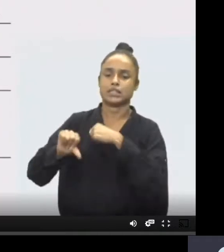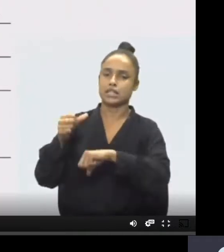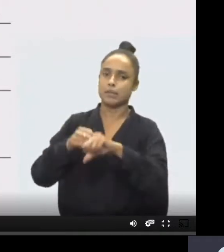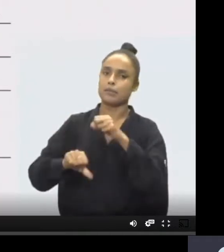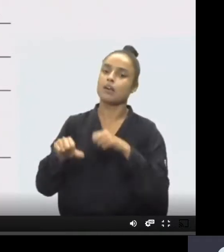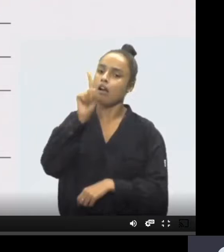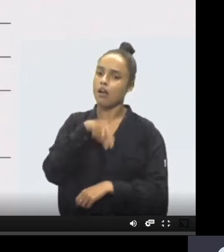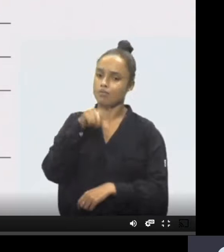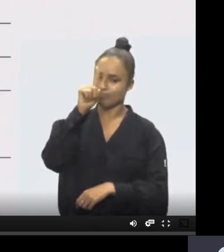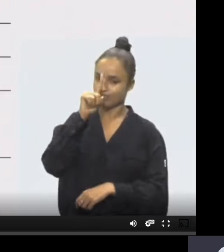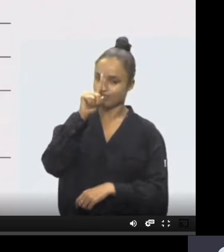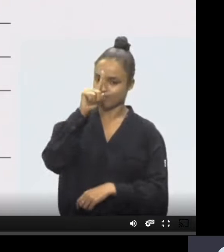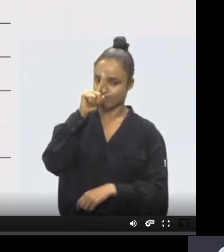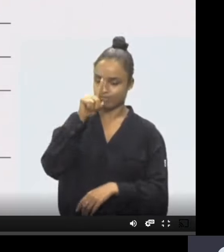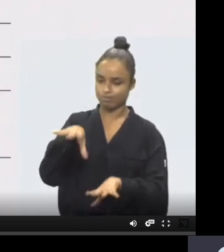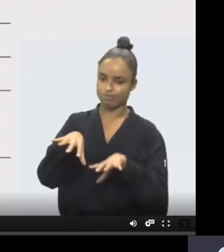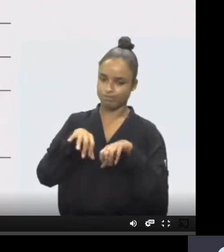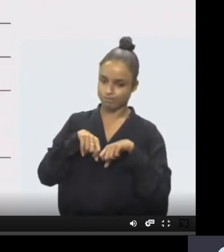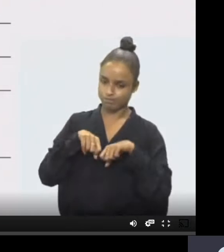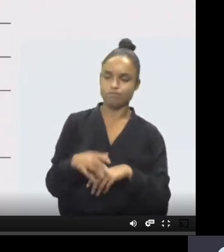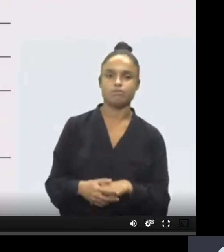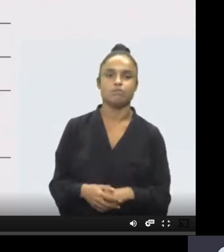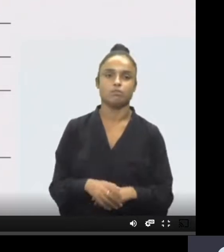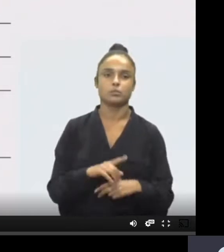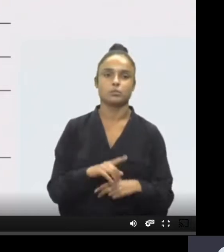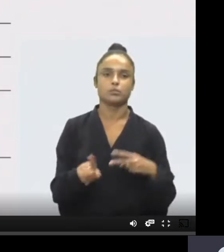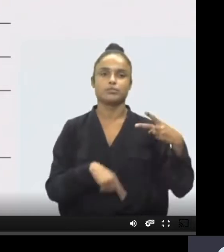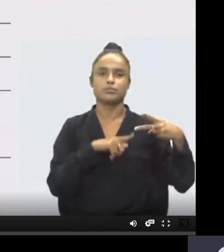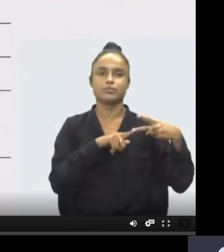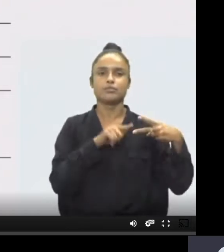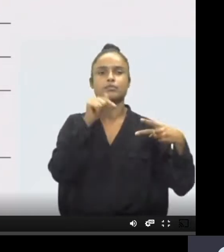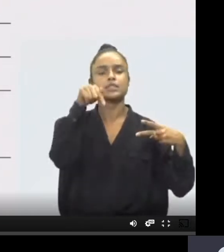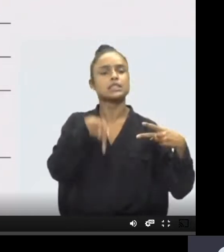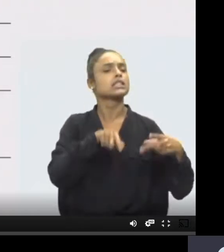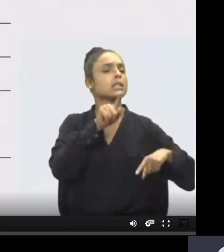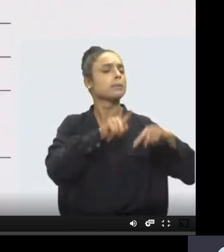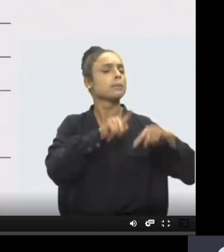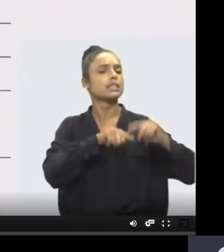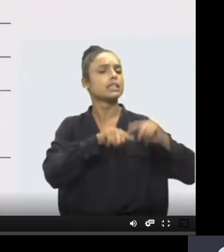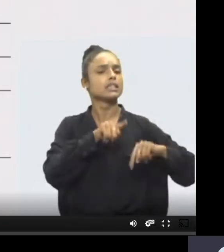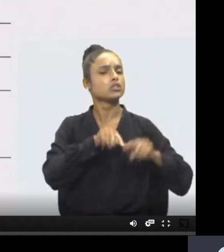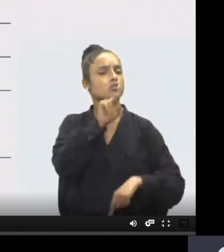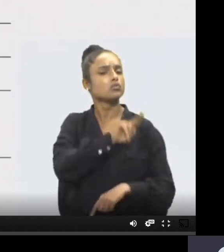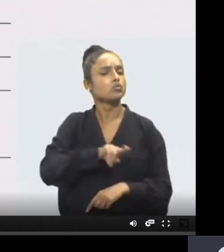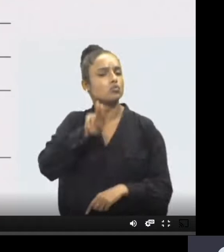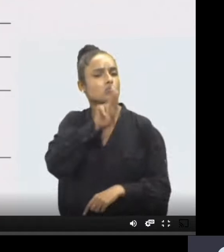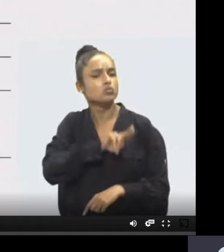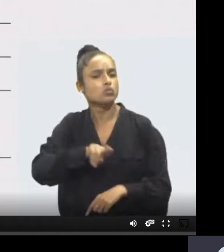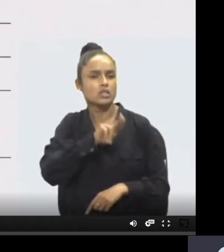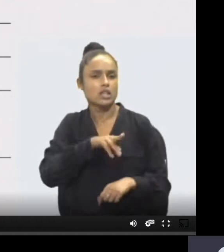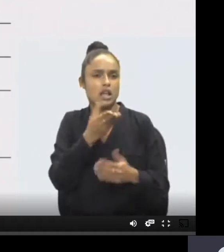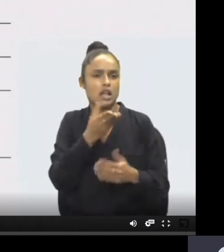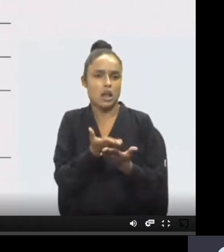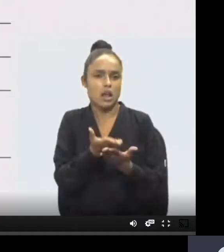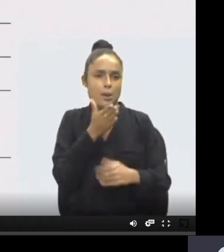utilizados. Nós vamos precisar, para a realização dessa aula prática, de balança analítica, Então nós vamos preparar duas